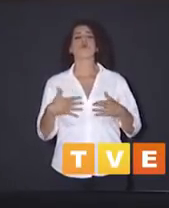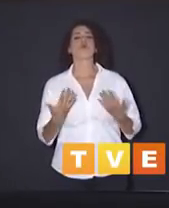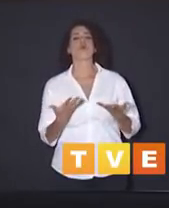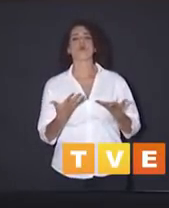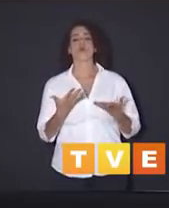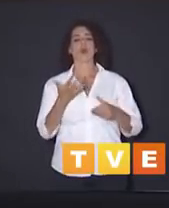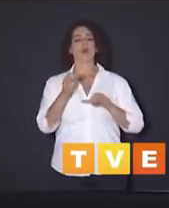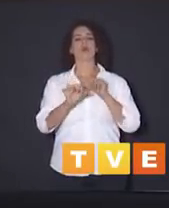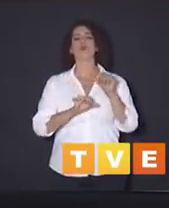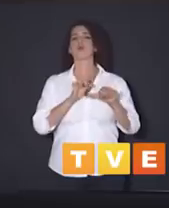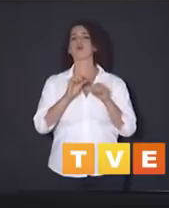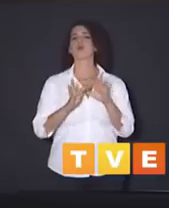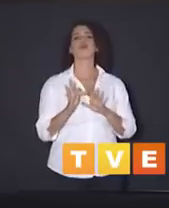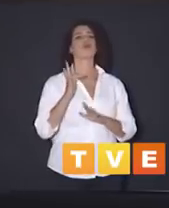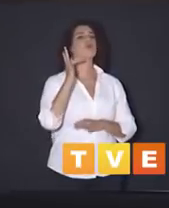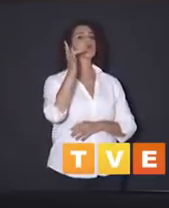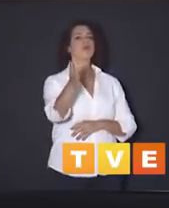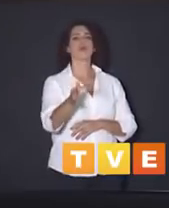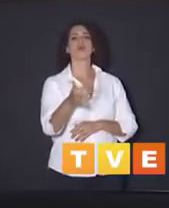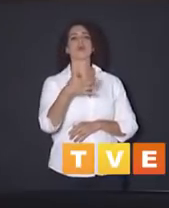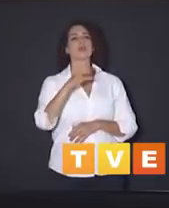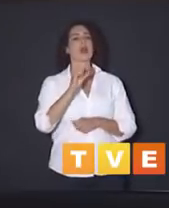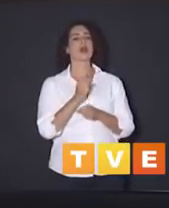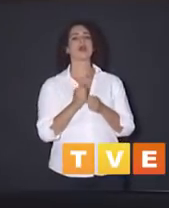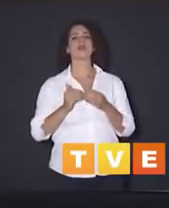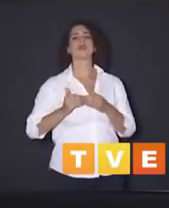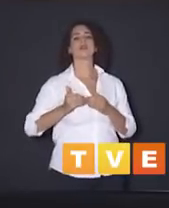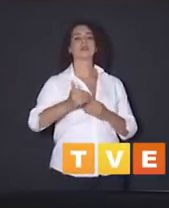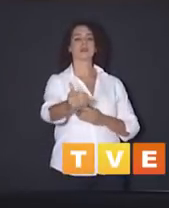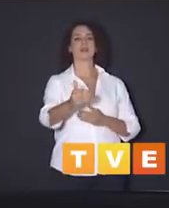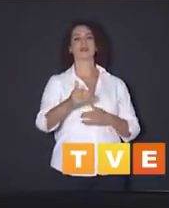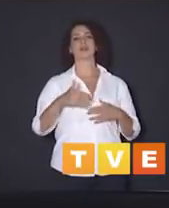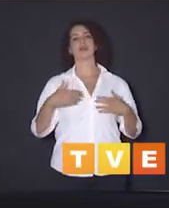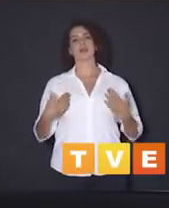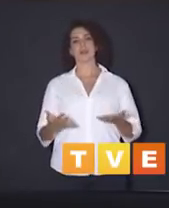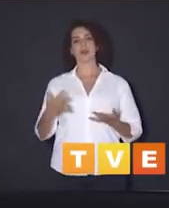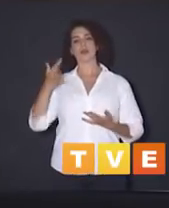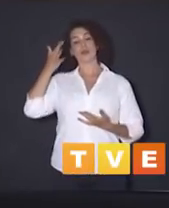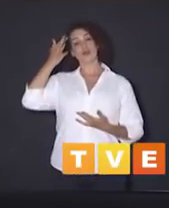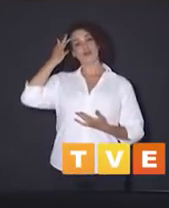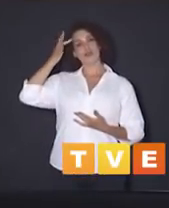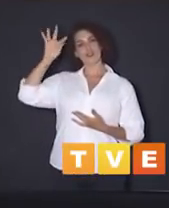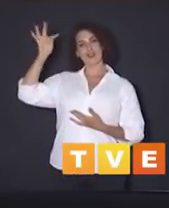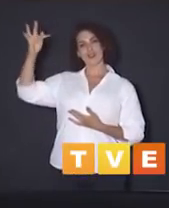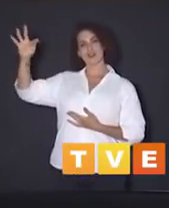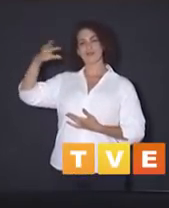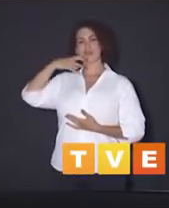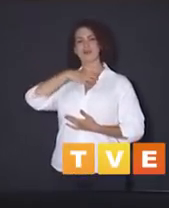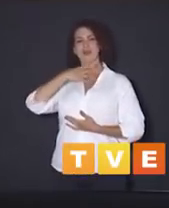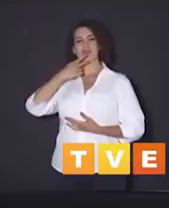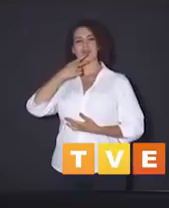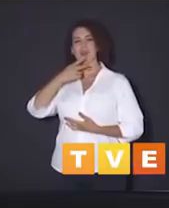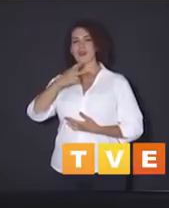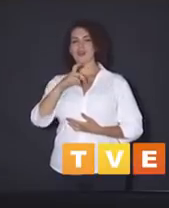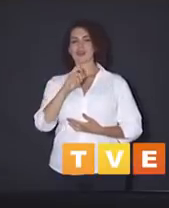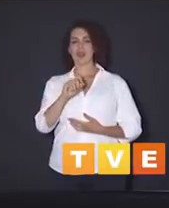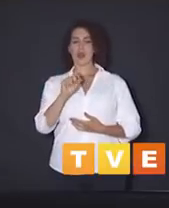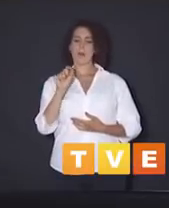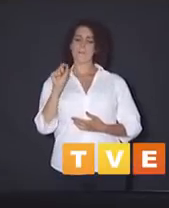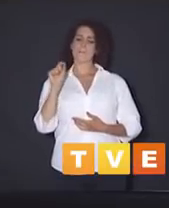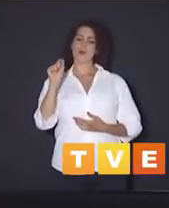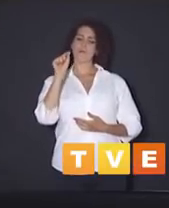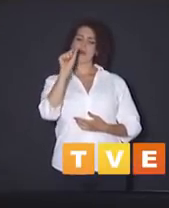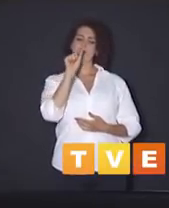mutação e aqui o nosso filósofo baiano já mencionado o que são ponto de mutação